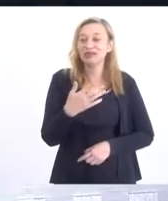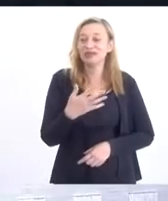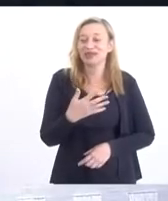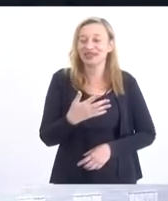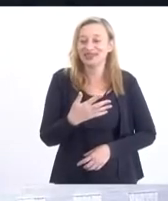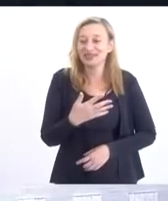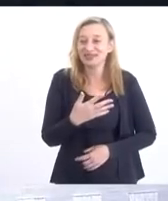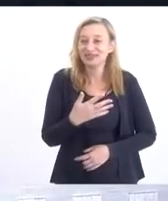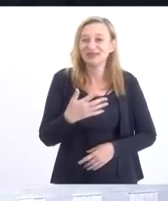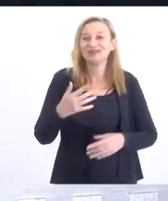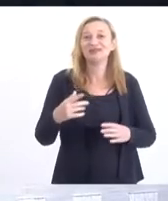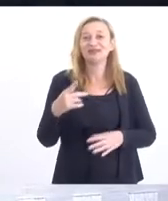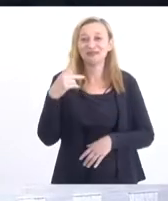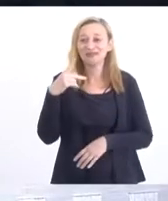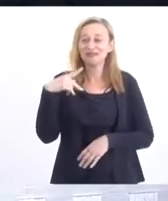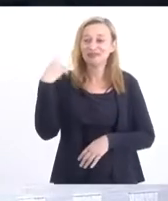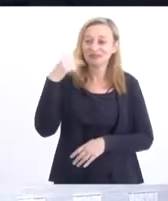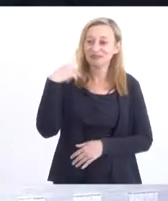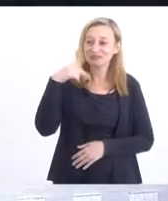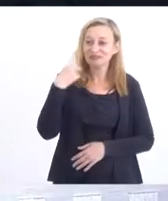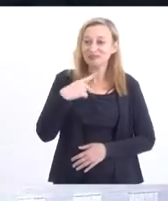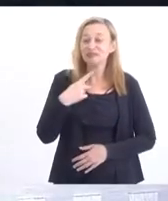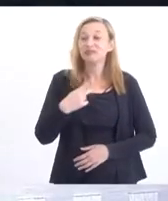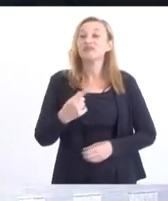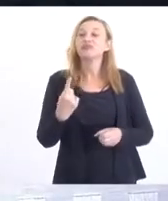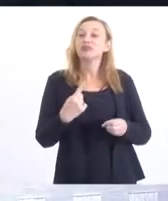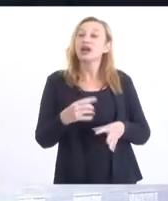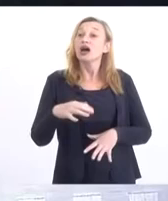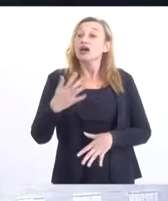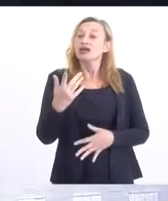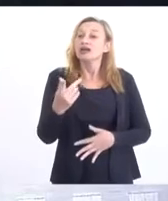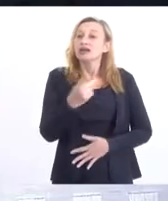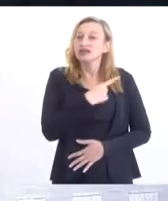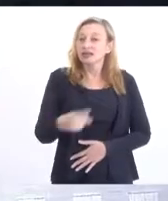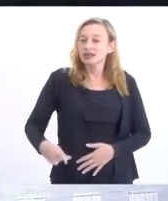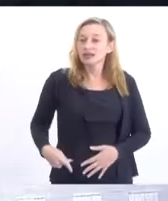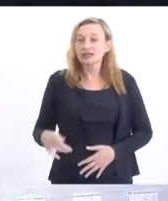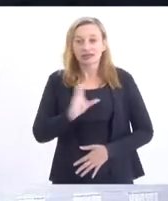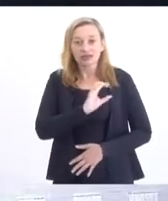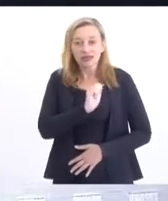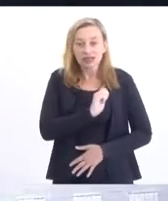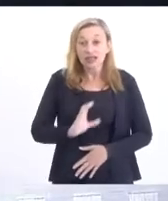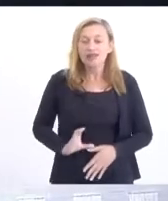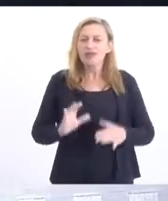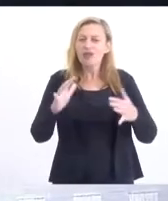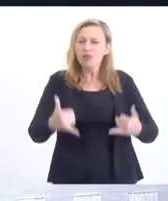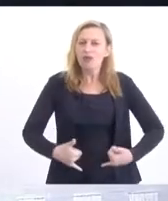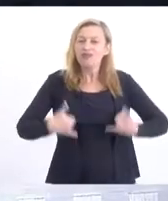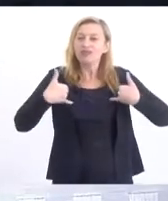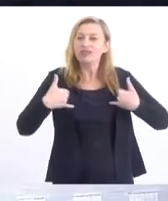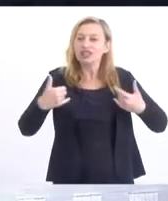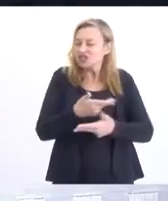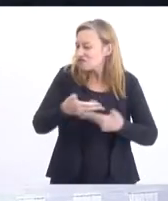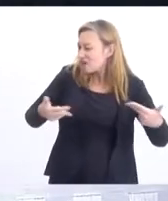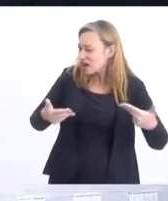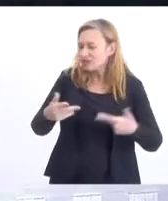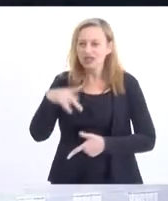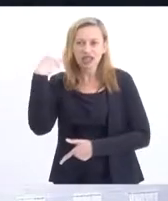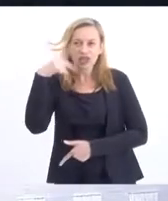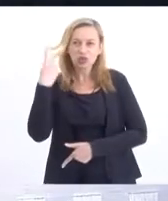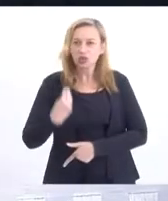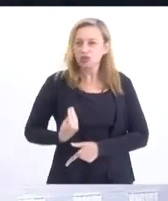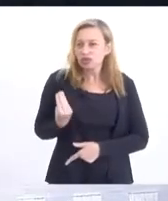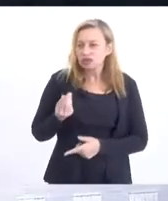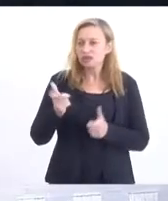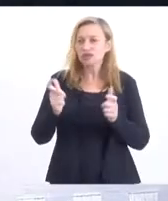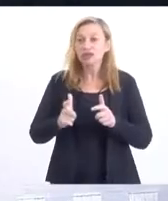parlamento municipal. Estava falando com o nosso presidente Siciliano, é uma honra ter tantos vereadores, presidente, tantos. Nós temos